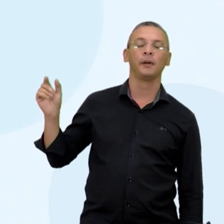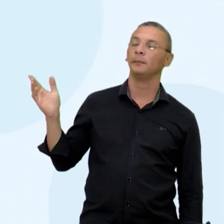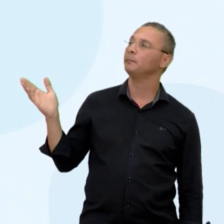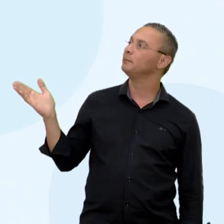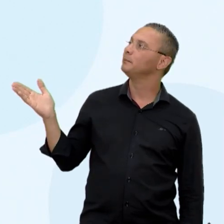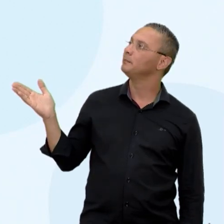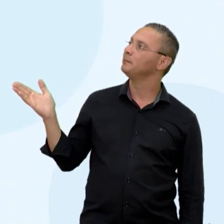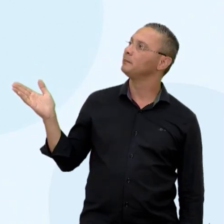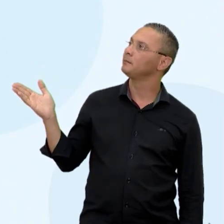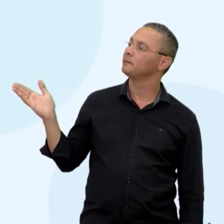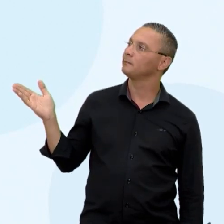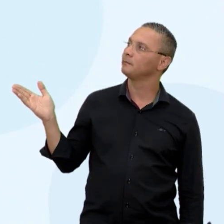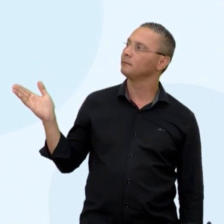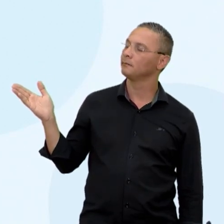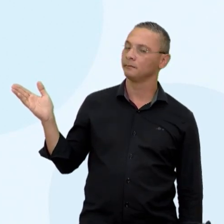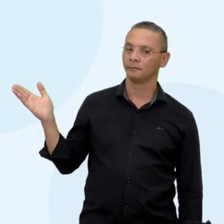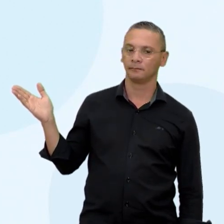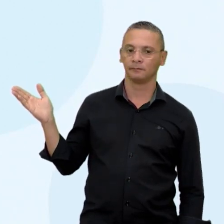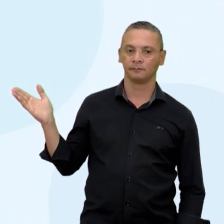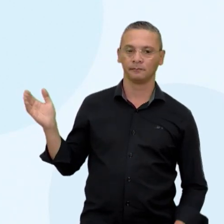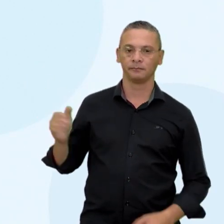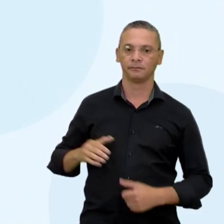barões,